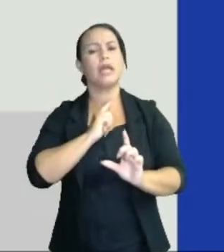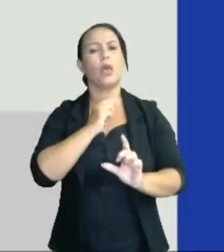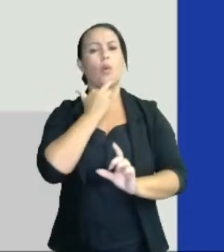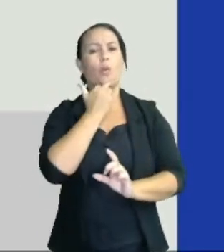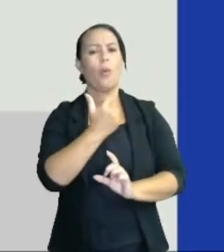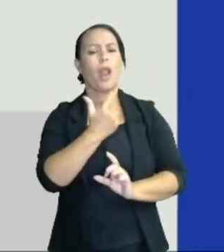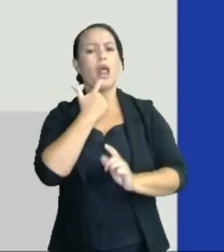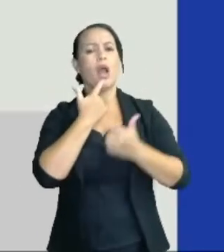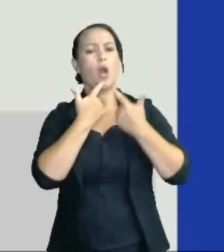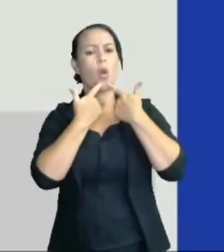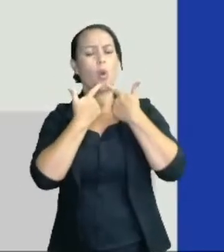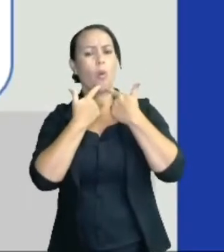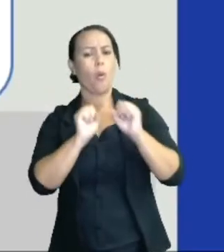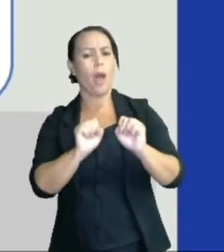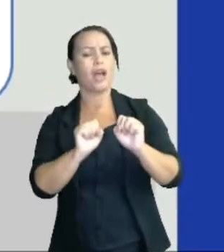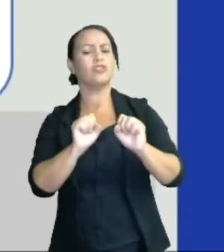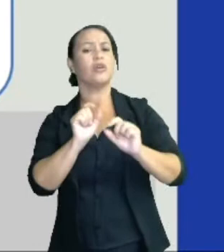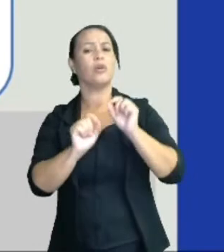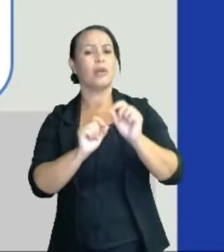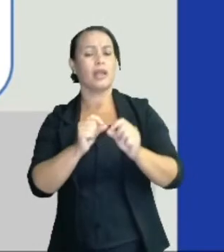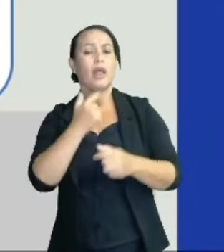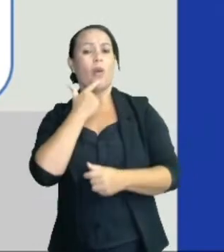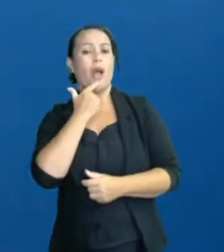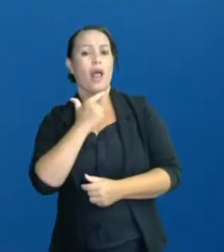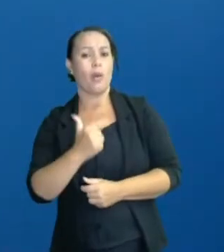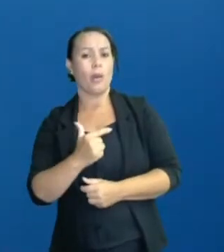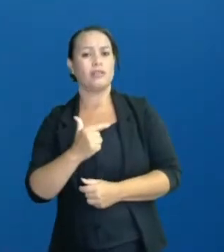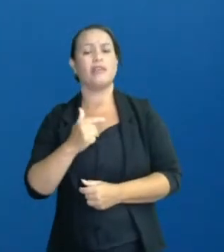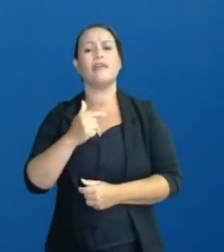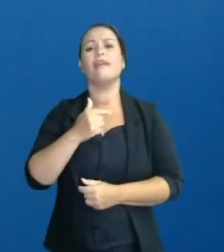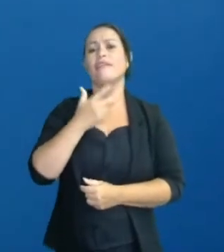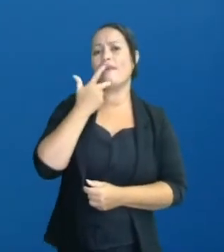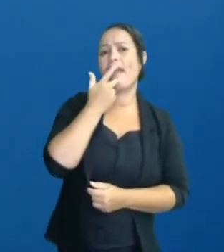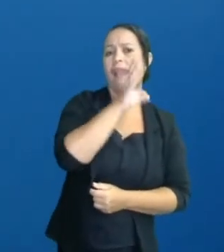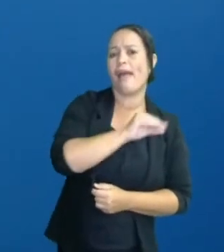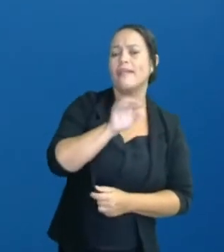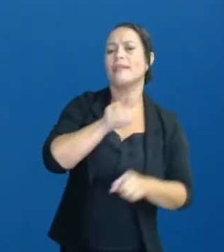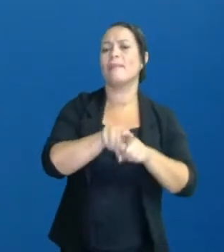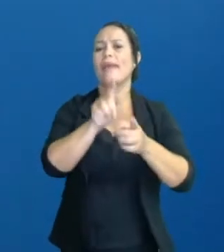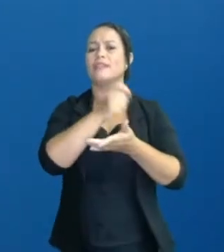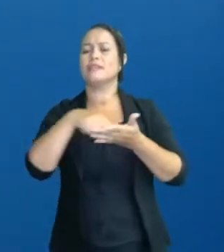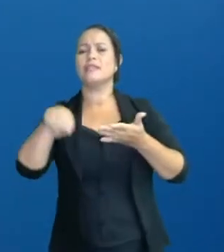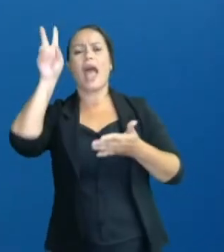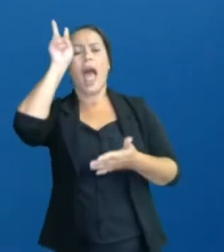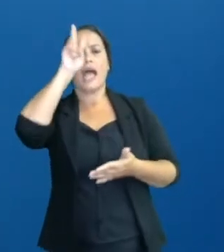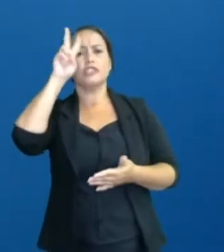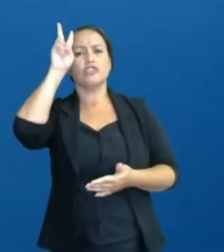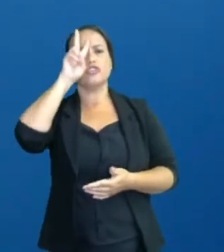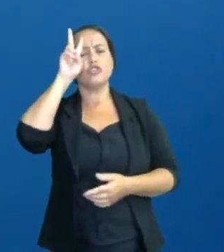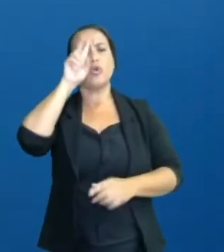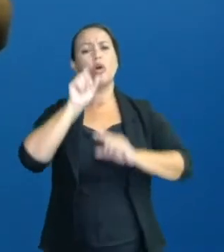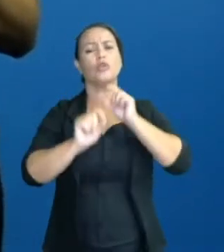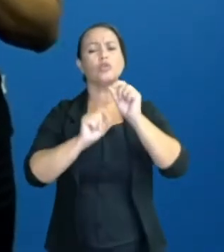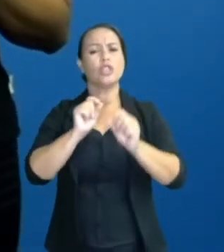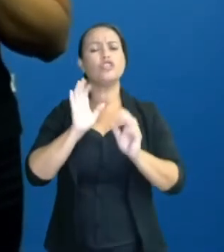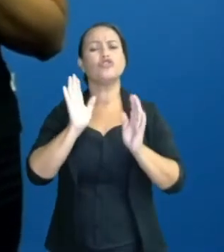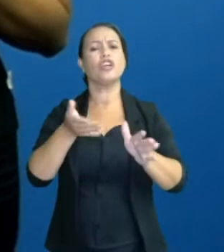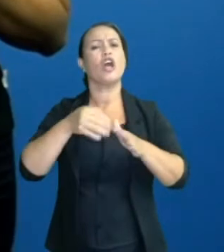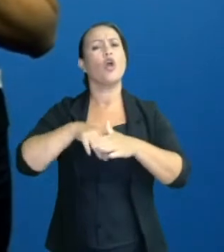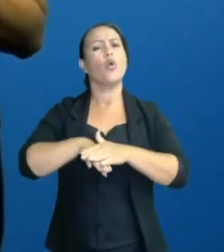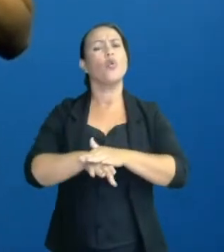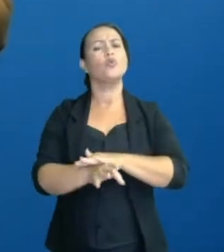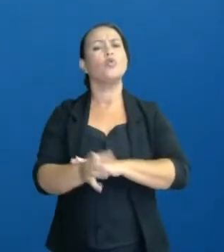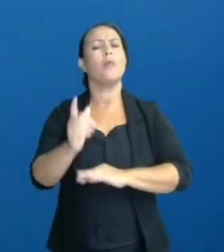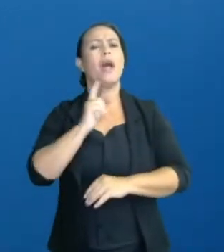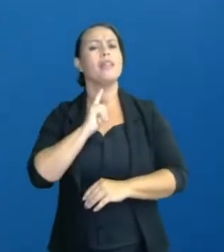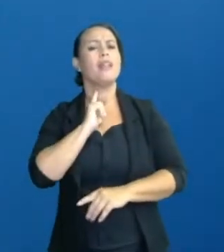linguagem verbal e não verbal. As histórias em quadrinhos, a gente tem assim,